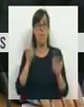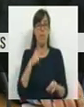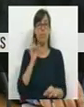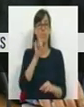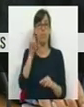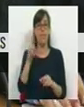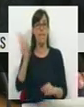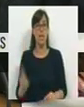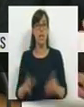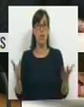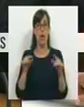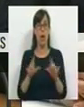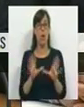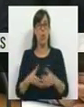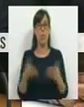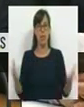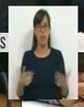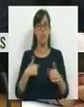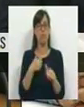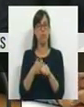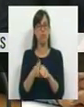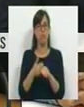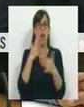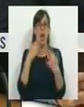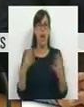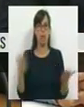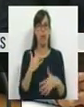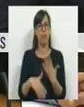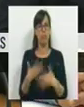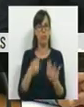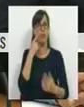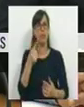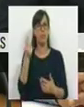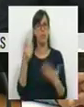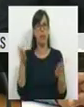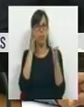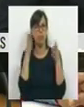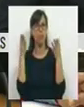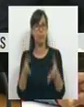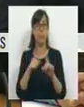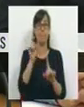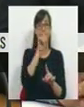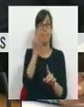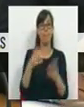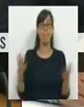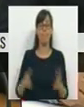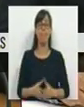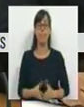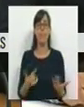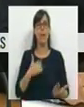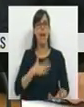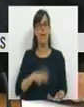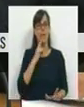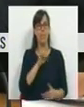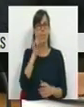a questão da Venezuela a esta comissão. Nós acompanhamos naturalmente com particular atenção esta questão e